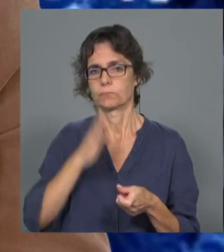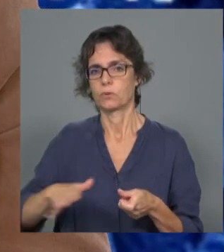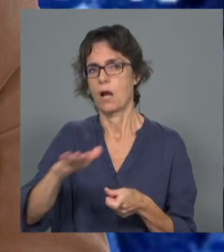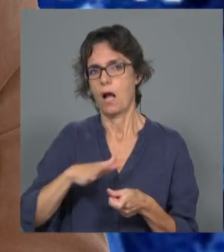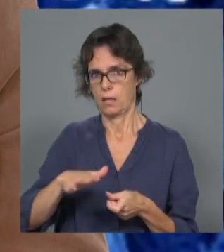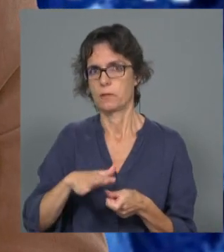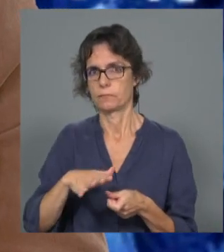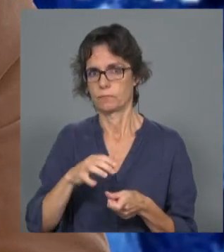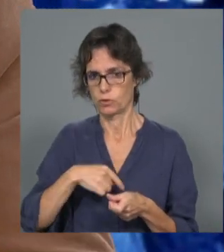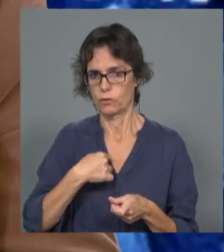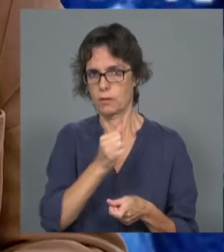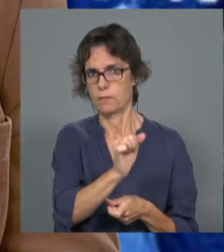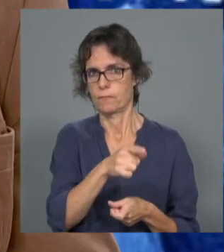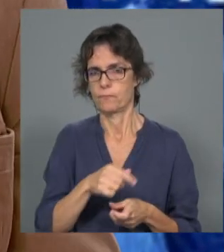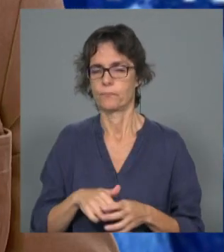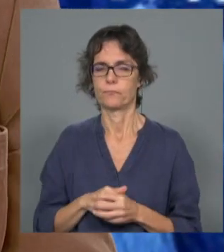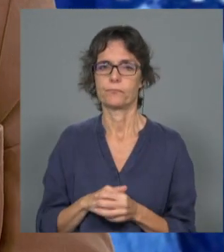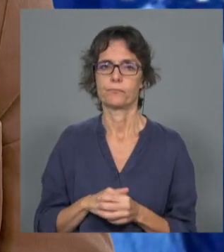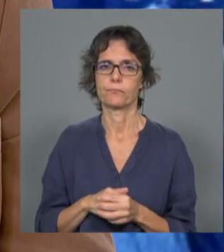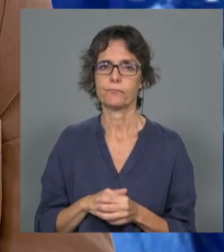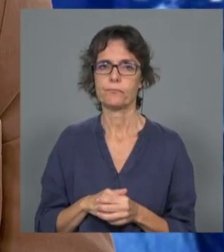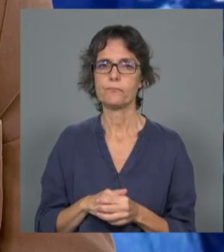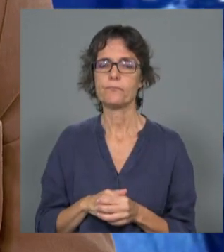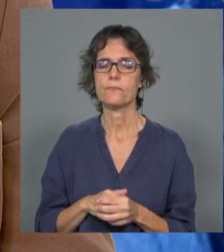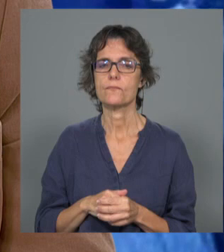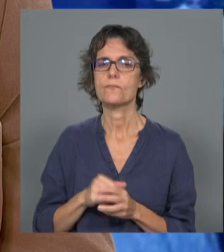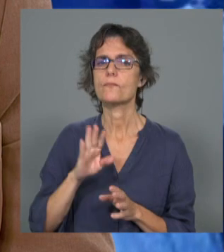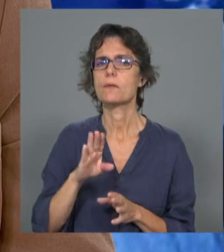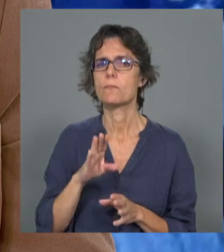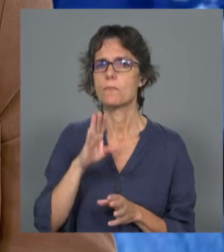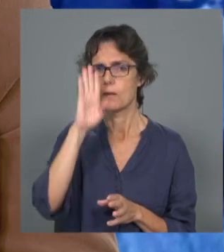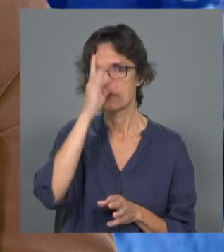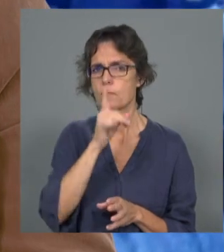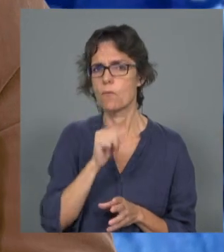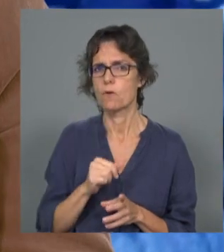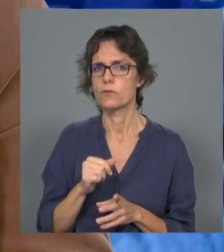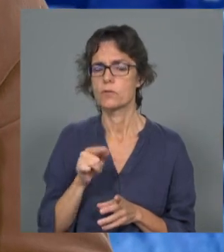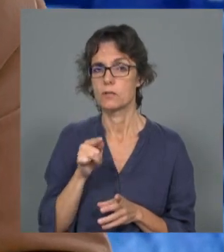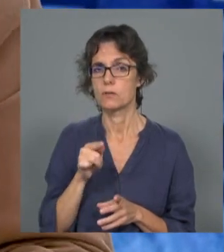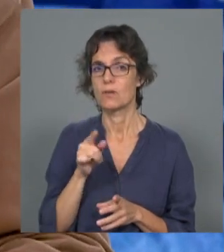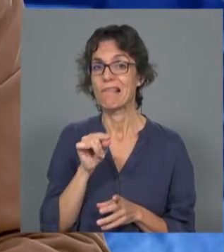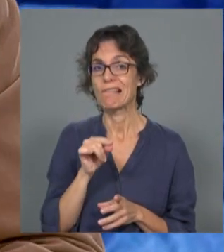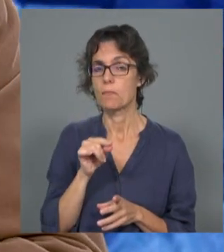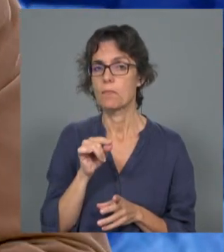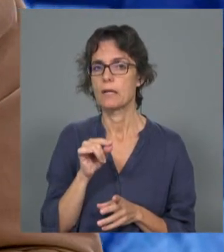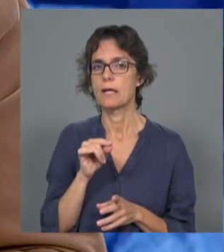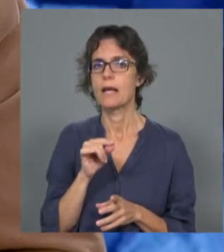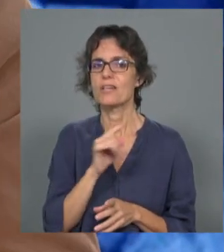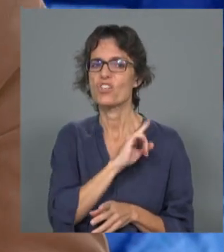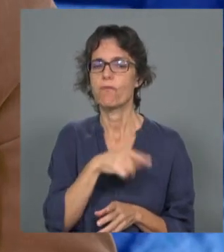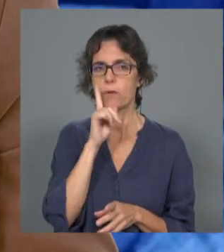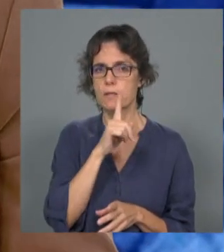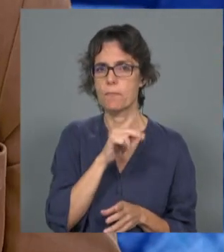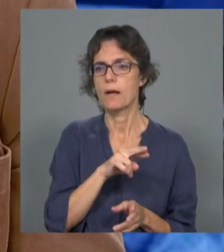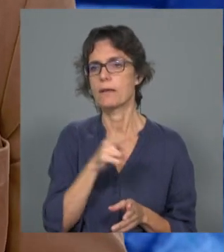haver novas forças armadas, mas o que sabemos também é que elas vão ser postas ao serviço da Europa. Não estamos a falar de expansionismo.